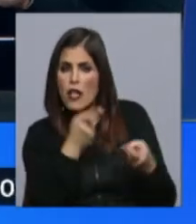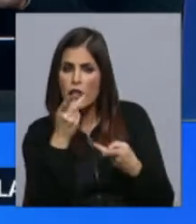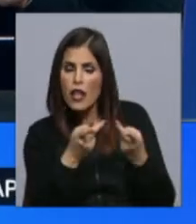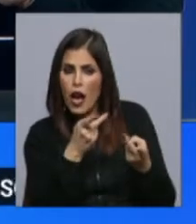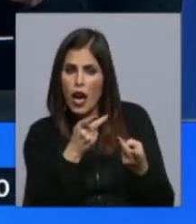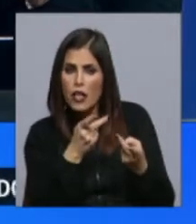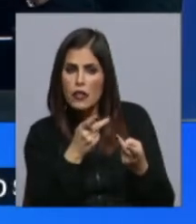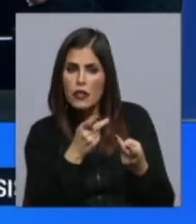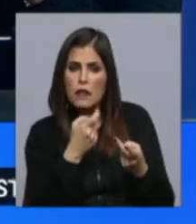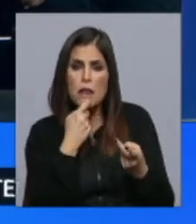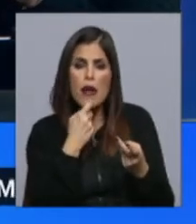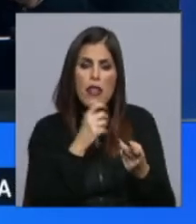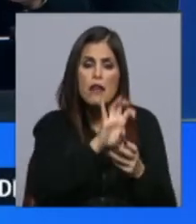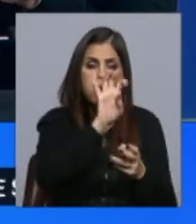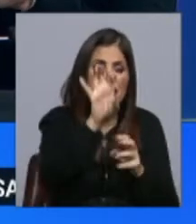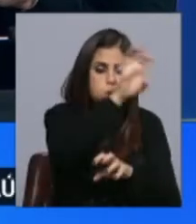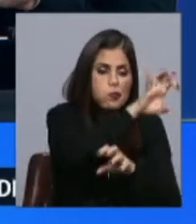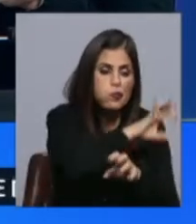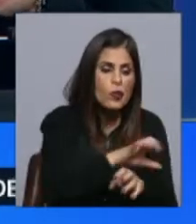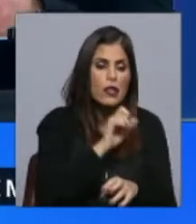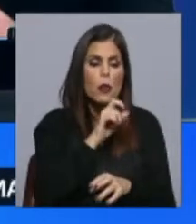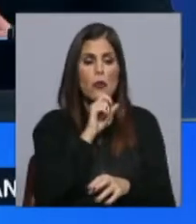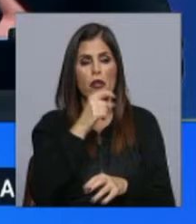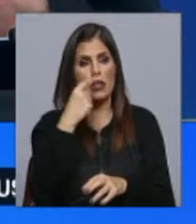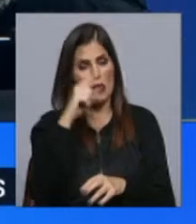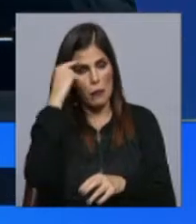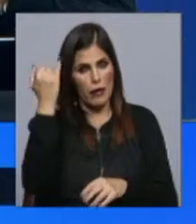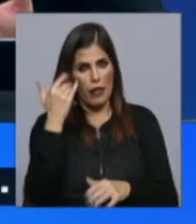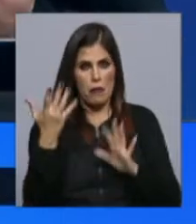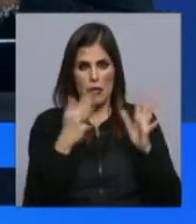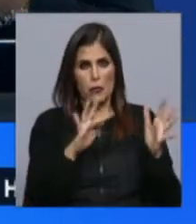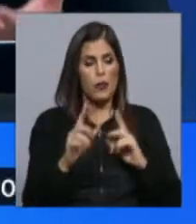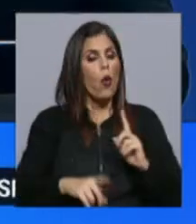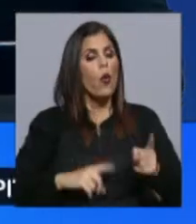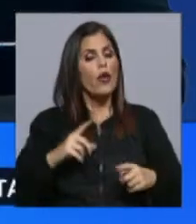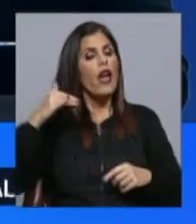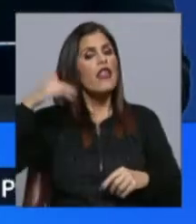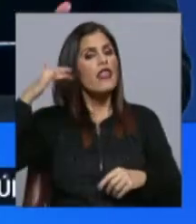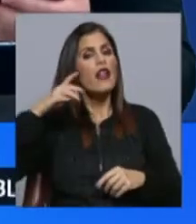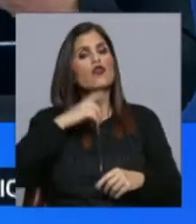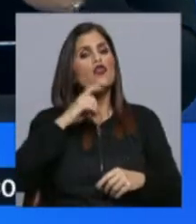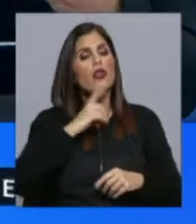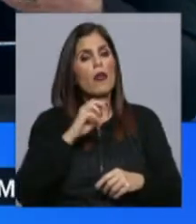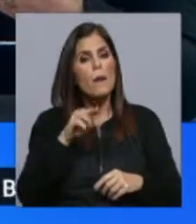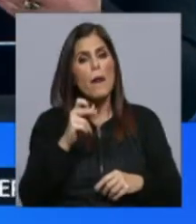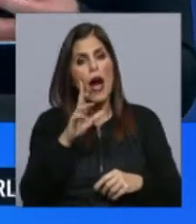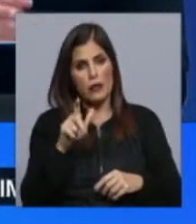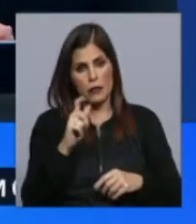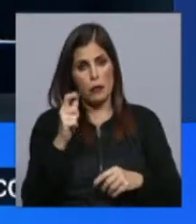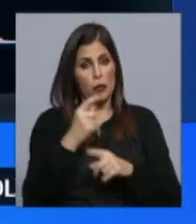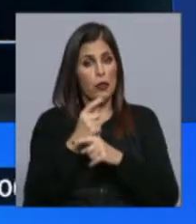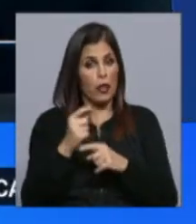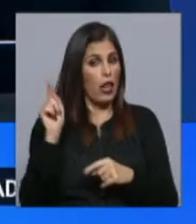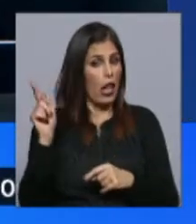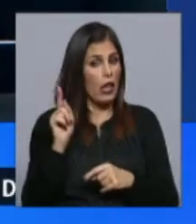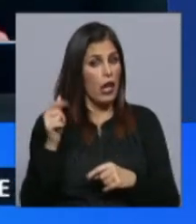suas rochas, nós podemos ter aqui alguma ideia sobre o que terão sido as idades do gelo em Marte? Porque lá também houve